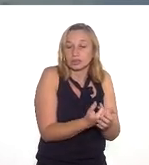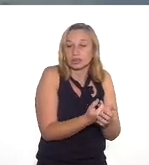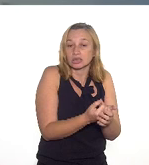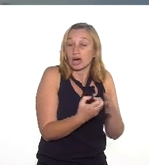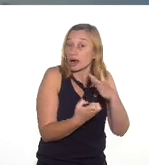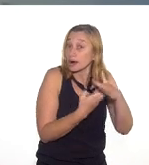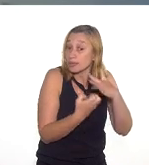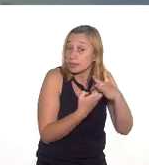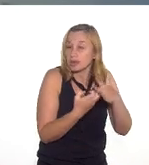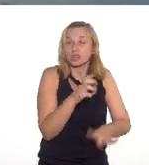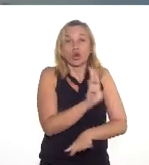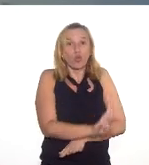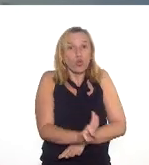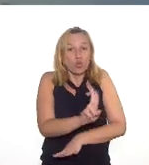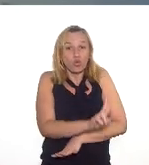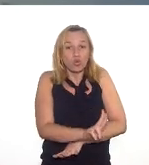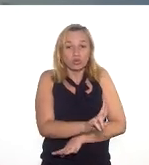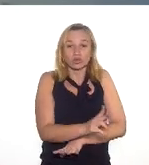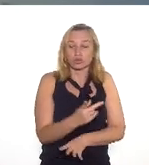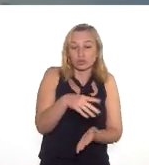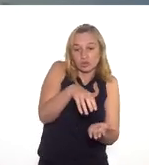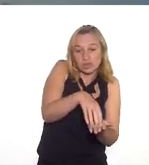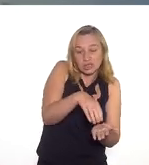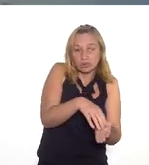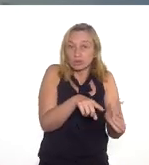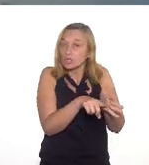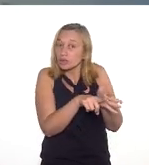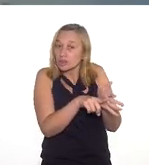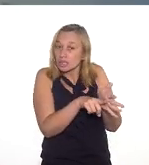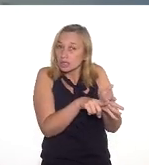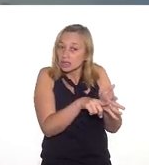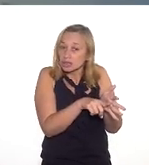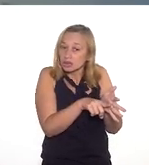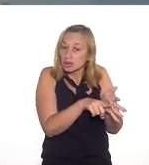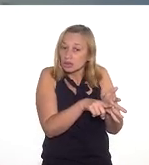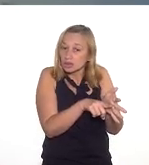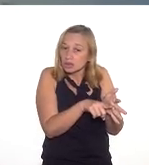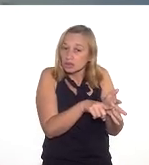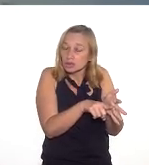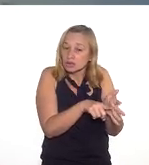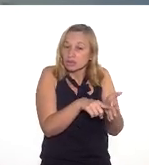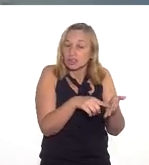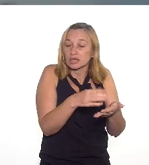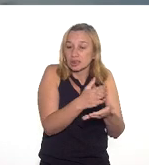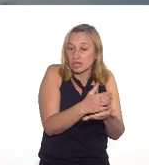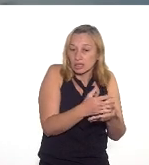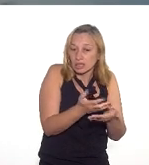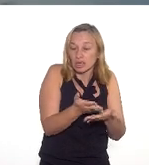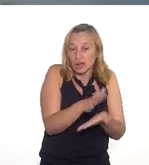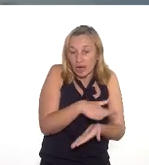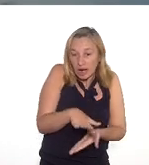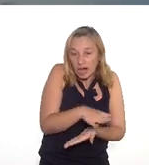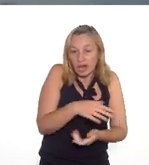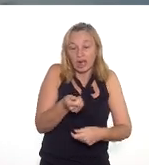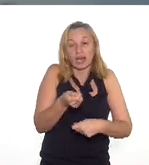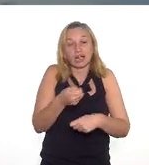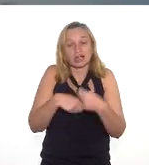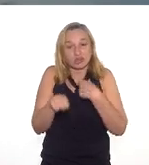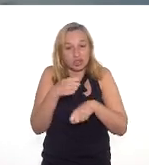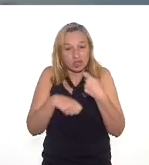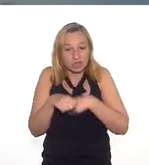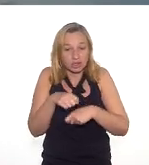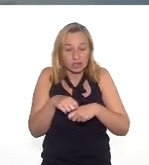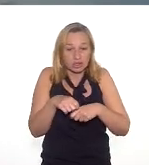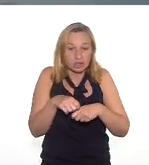empresa utiliza no seu centro de pesquisa com parte administrativa, com infraestrutura, ele não